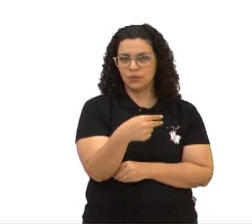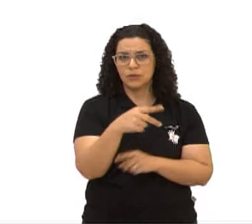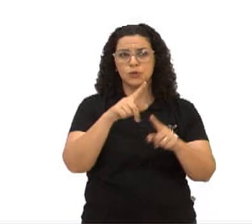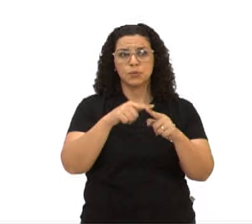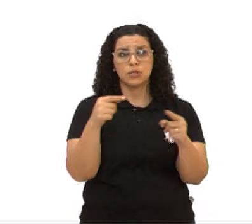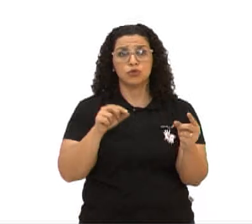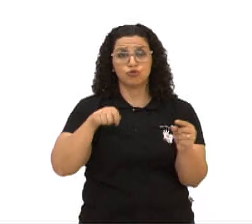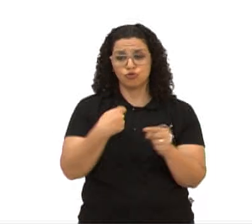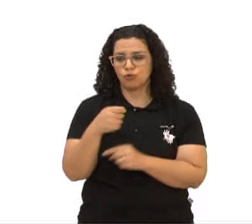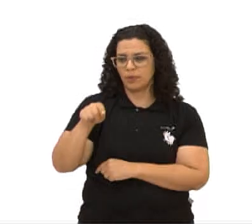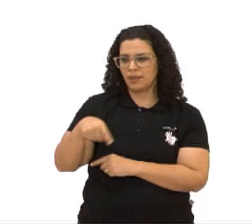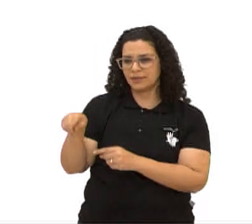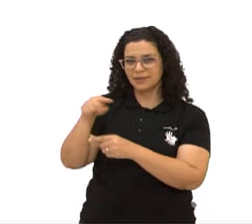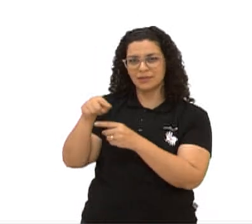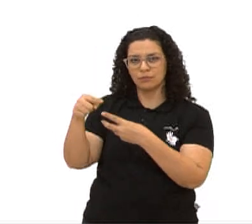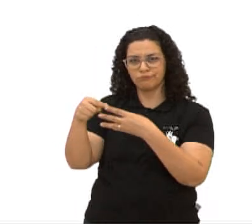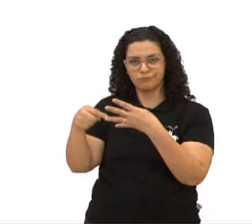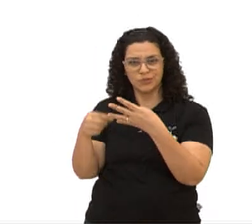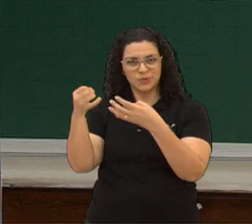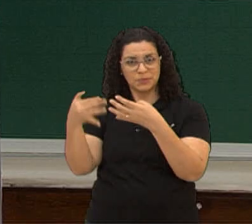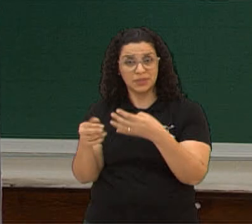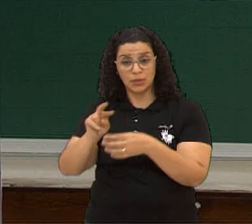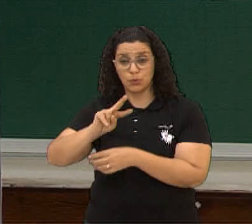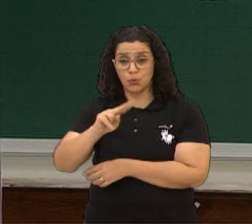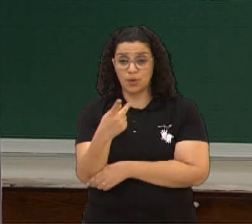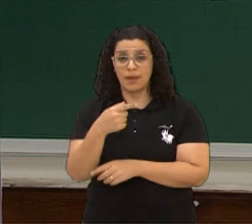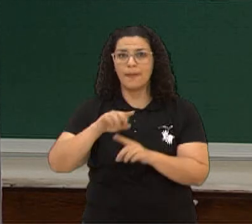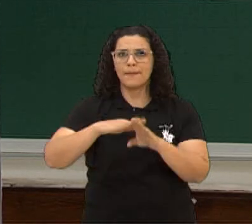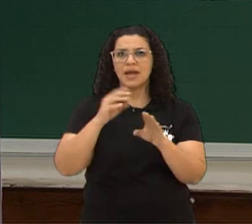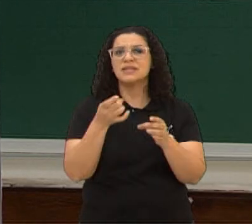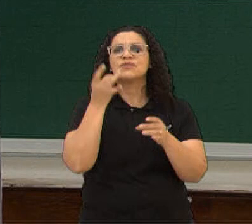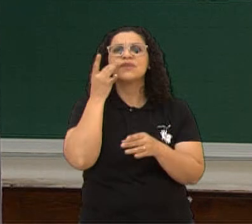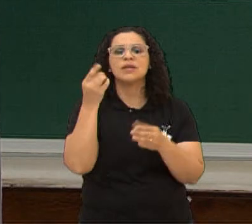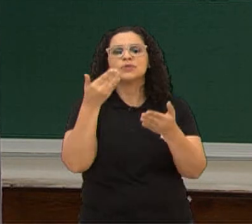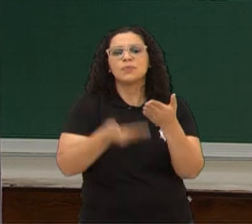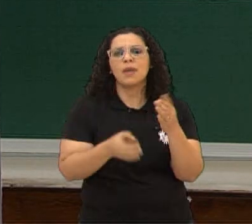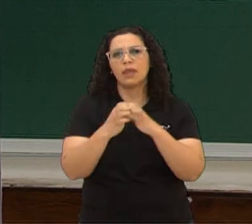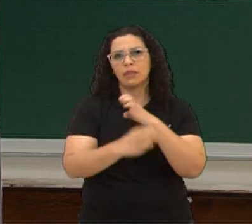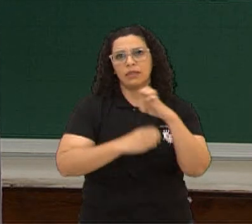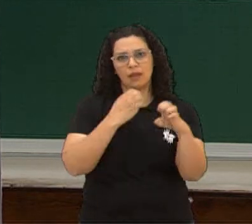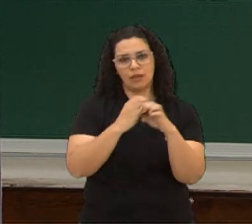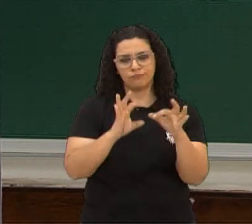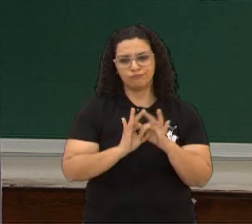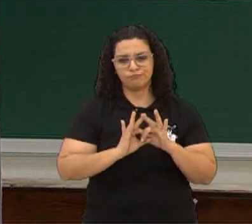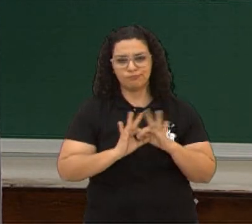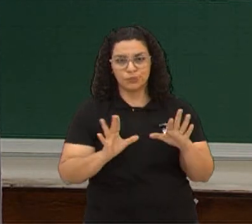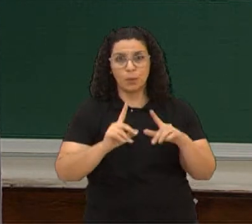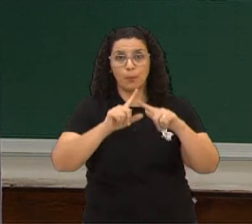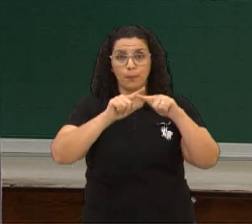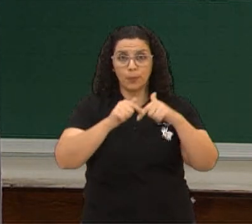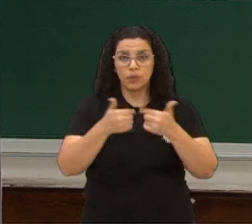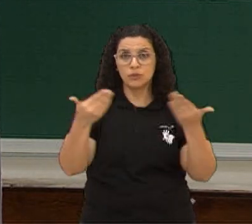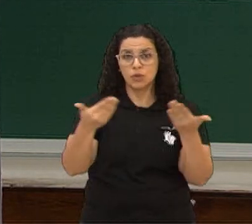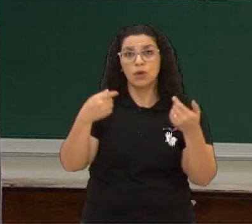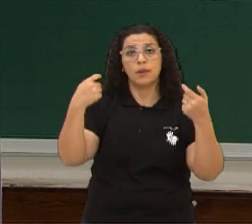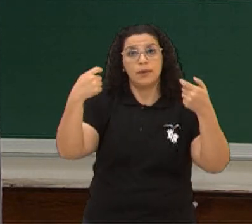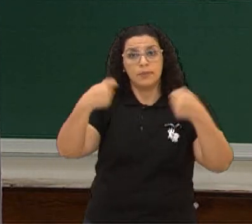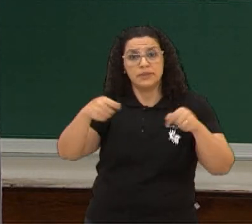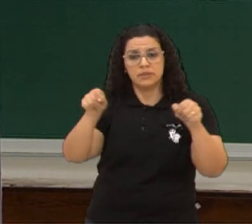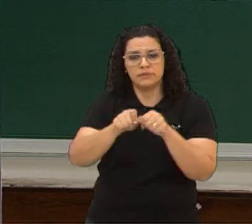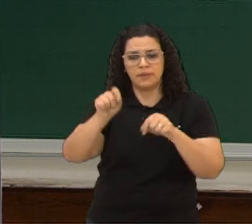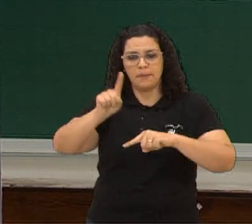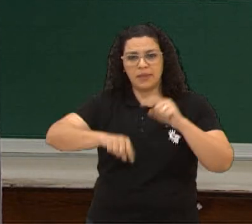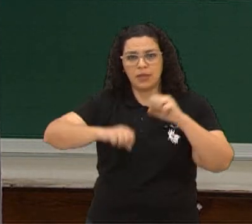a esses cátions, o hidrogênio tem maior facilidade de se desprender. Por isso que para se